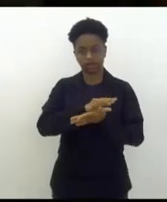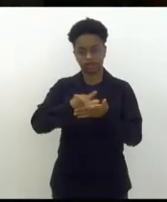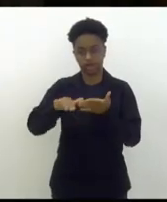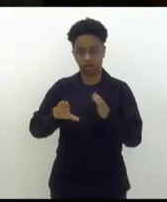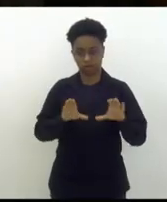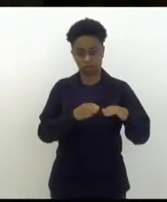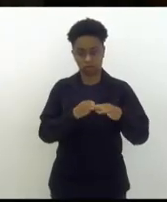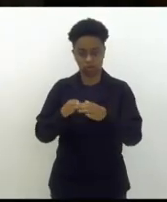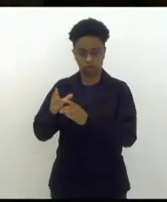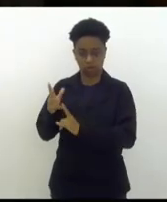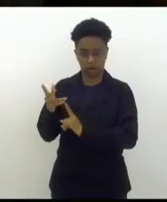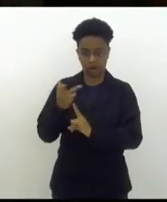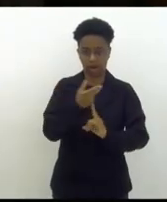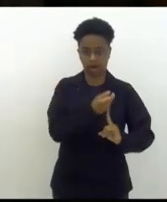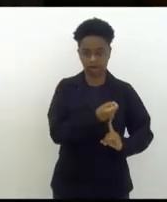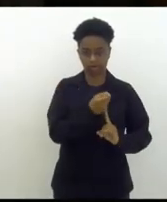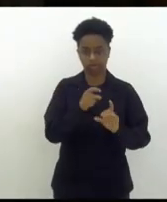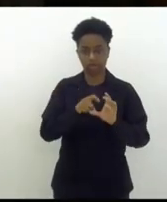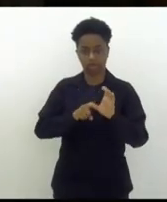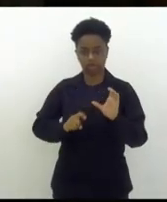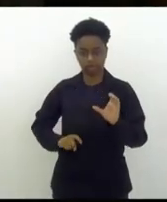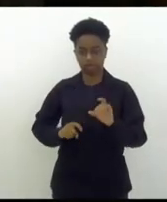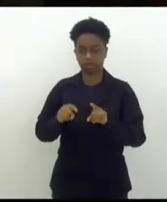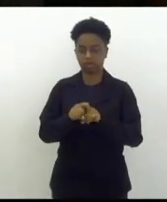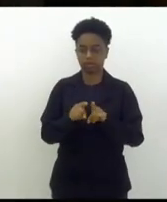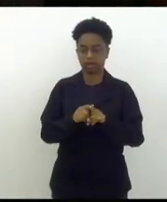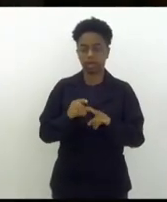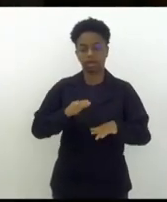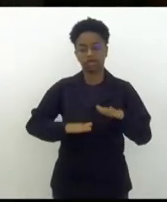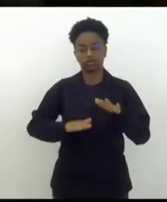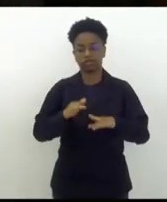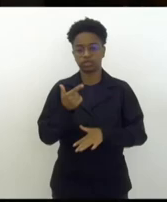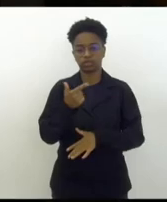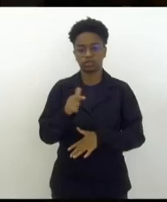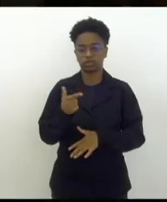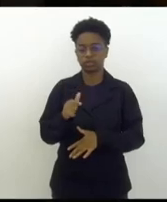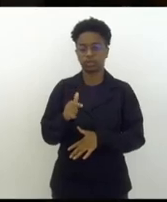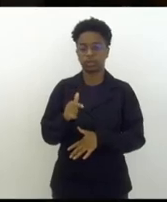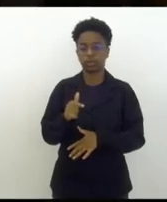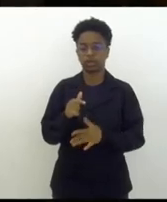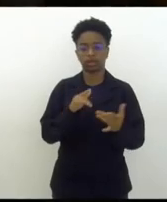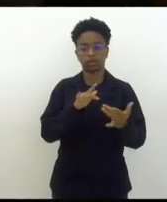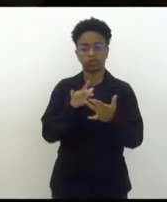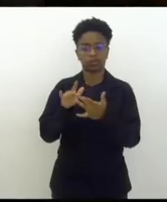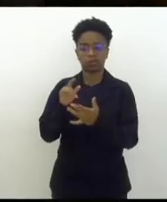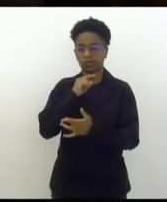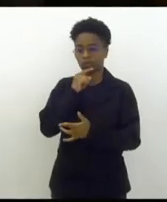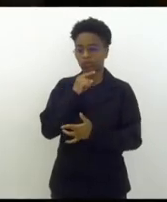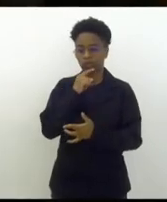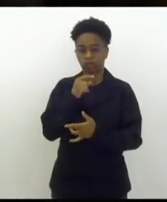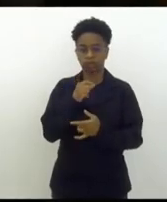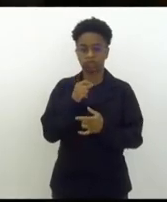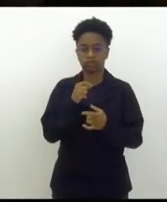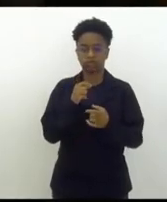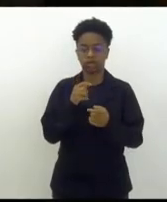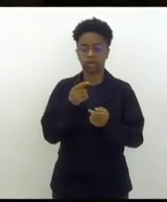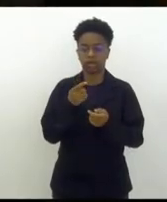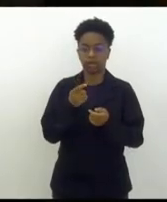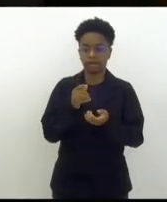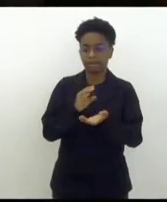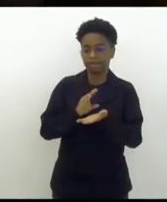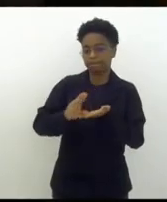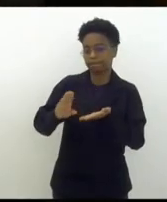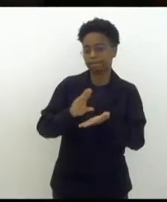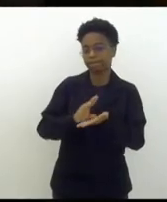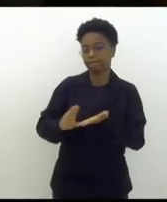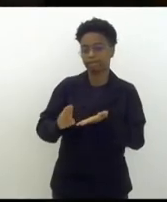categorias de artistas Independentes artistas que porventura não tem acesso a concentração de poder econômico que fatias